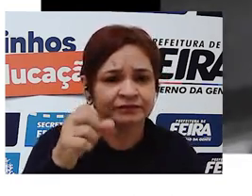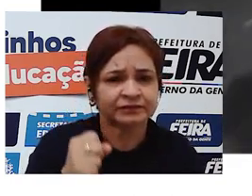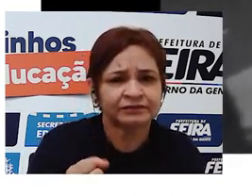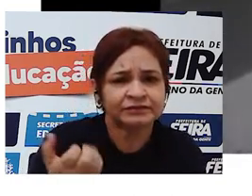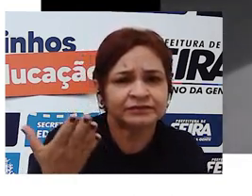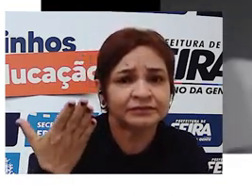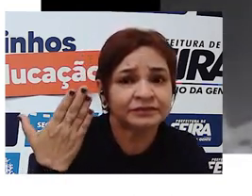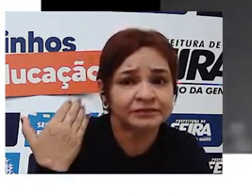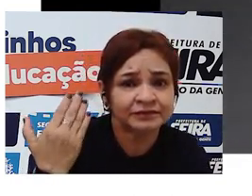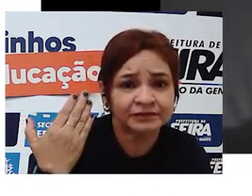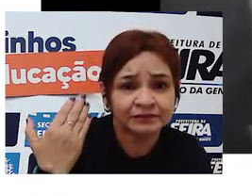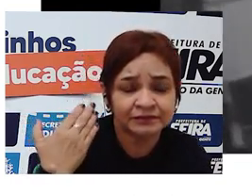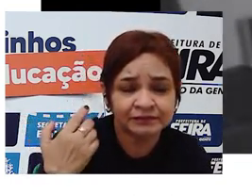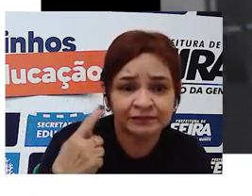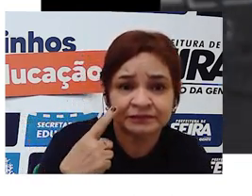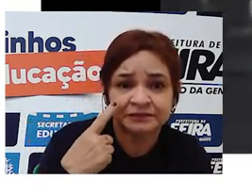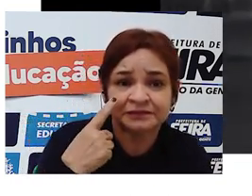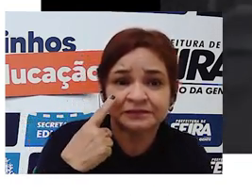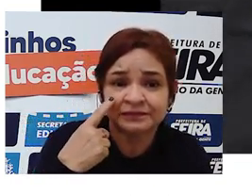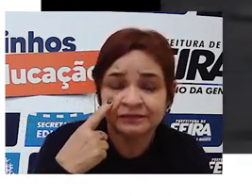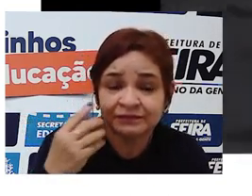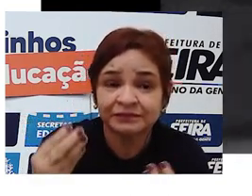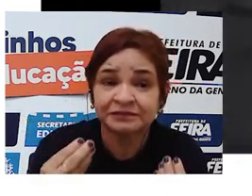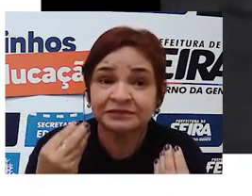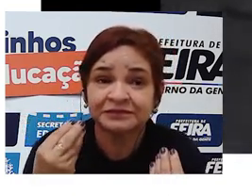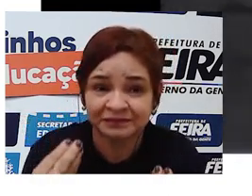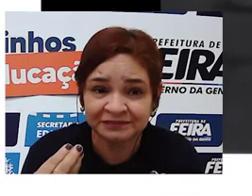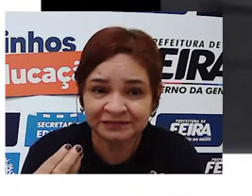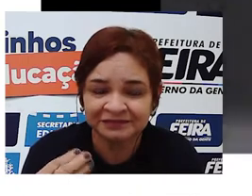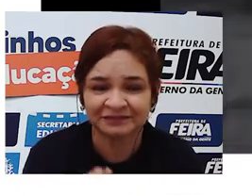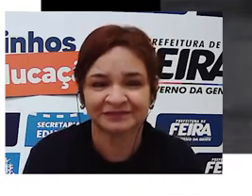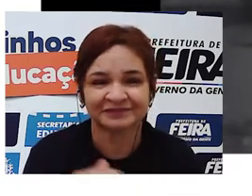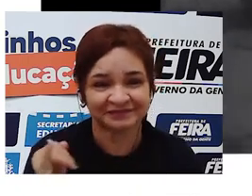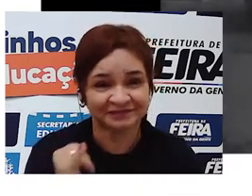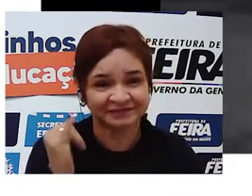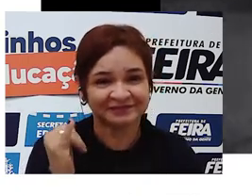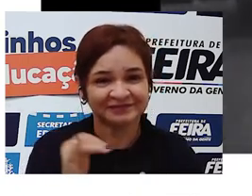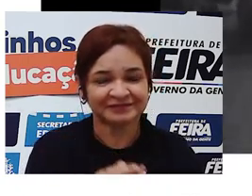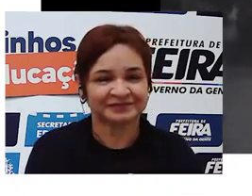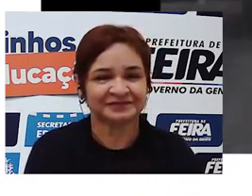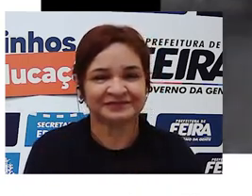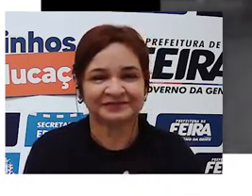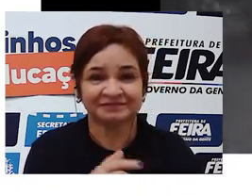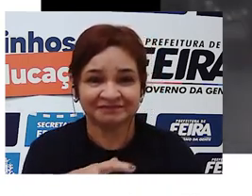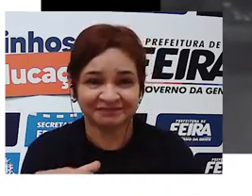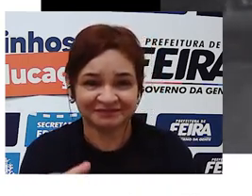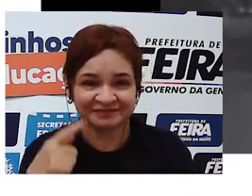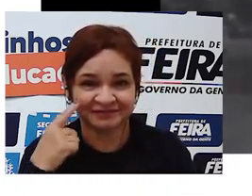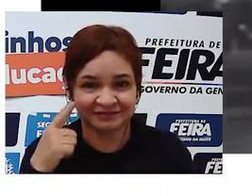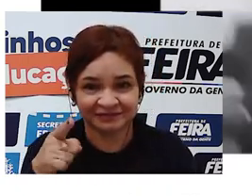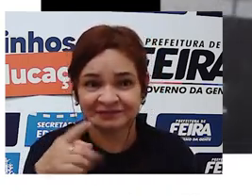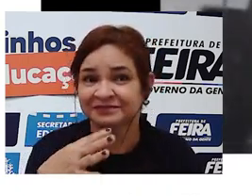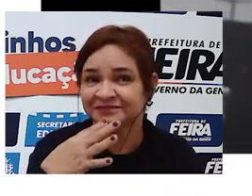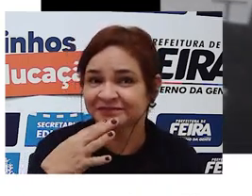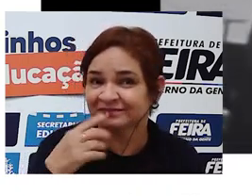praças, ela se tem na sua característica principal. As grandes feiras já são conhecidas do Brasil.